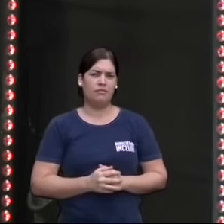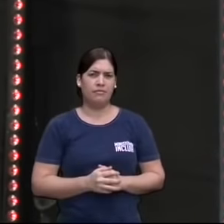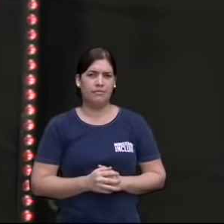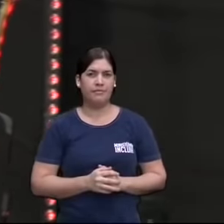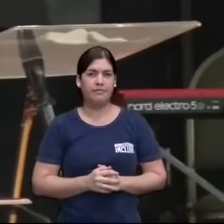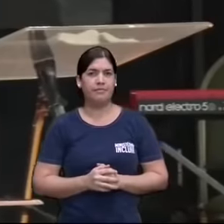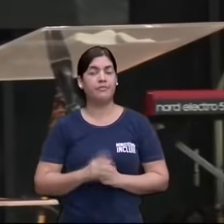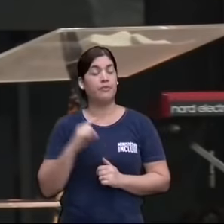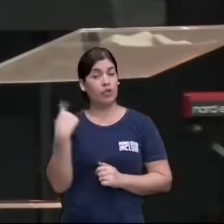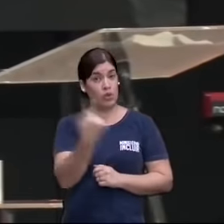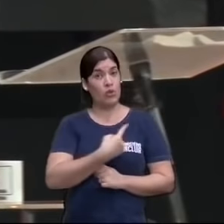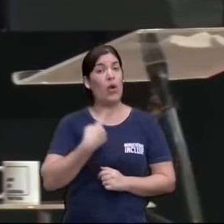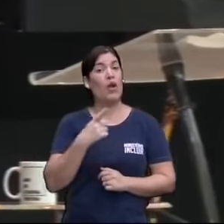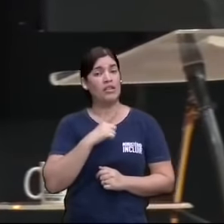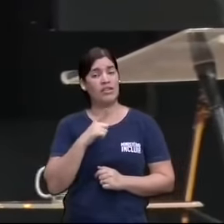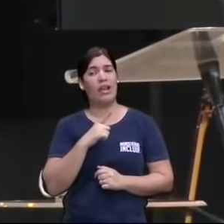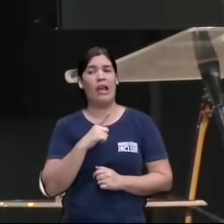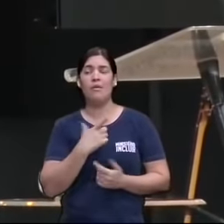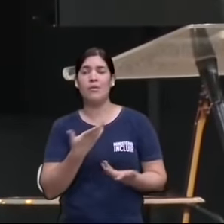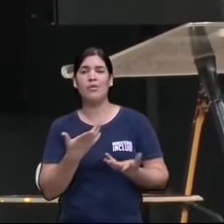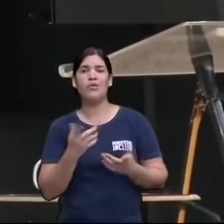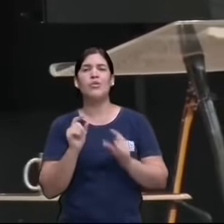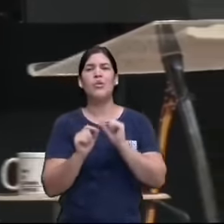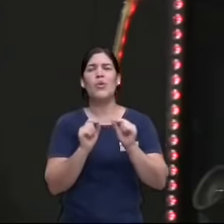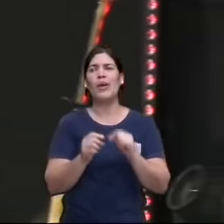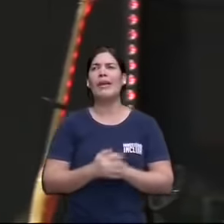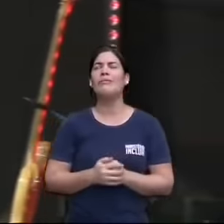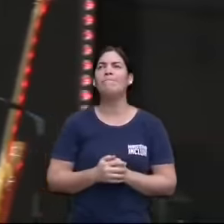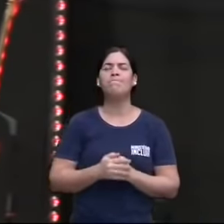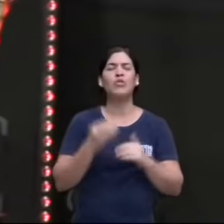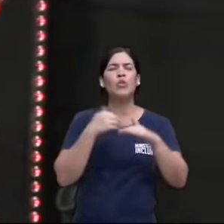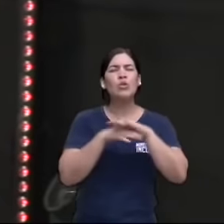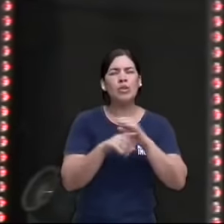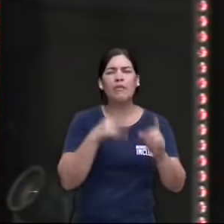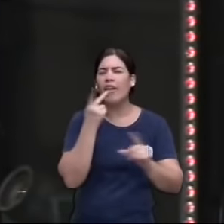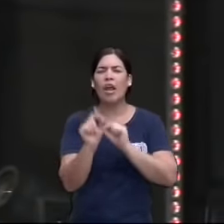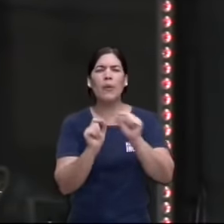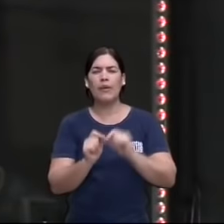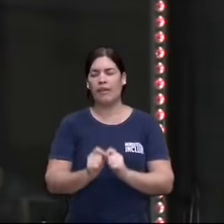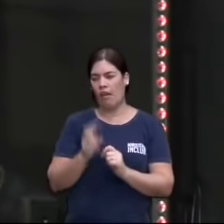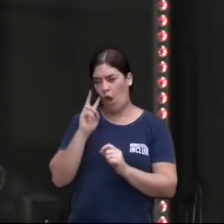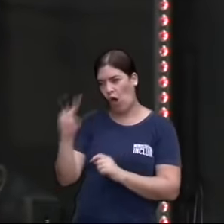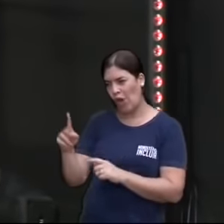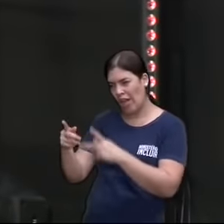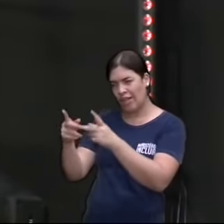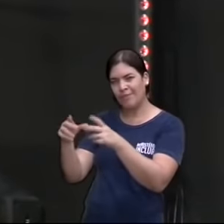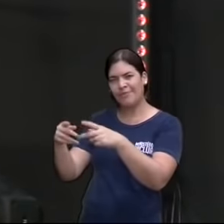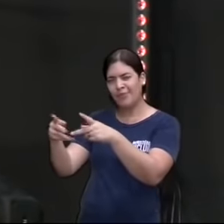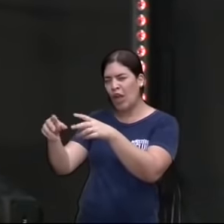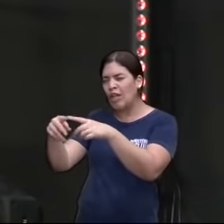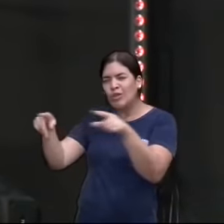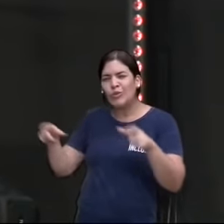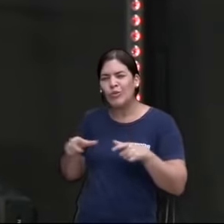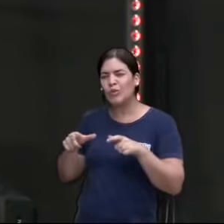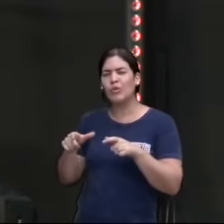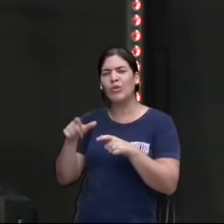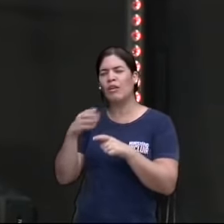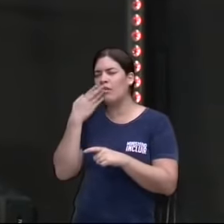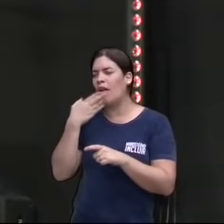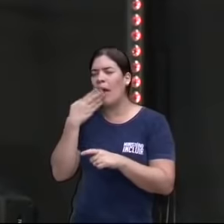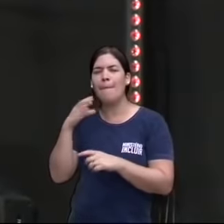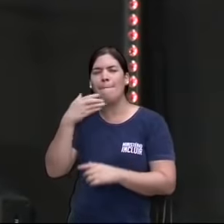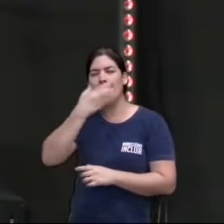Nós temos uma mania de relativizar o pecado. Por exemplo, a gente olha para uma torta de maçã gostosa e fala assim: essa torta